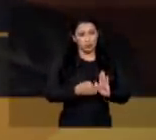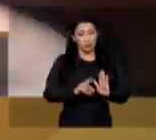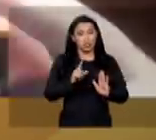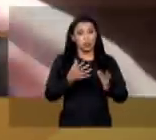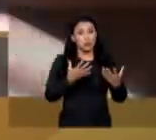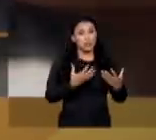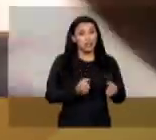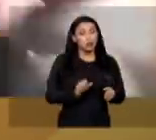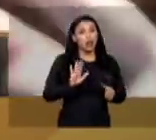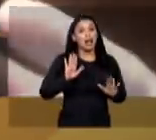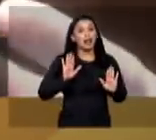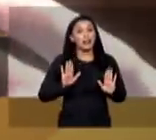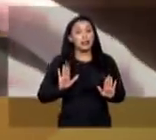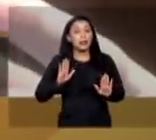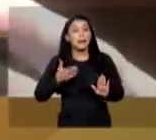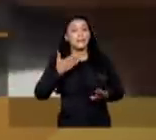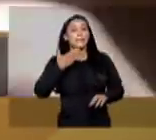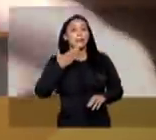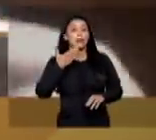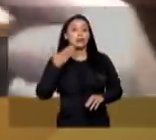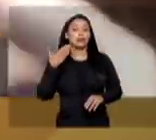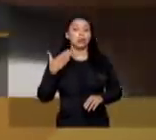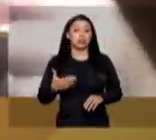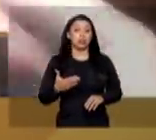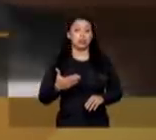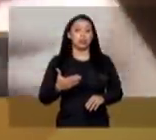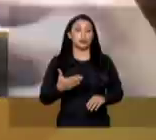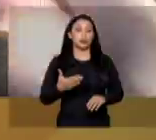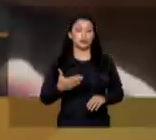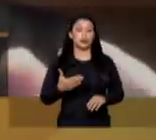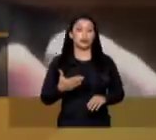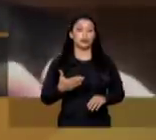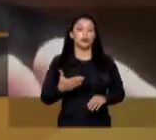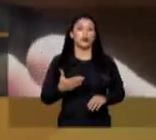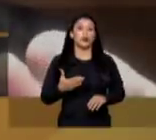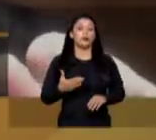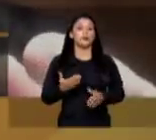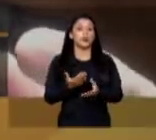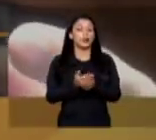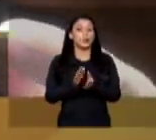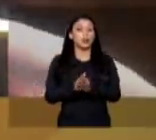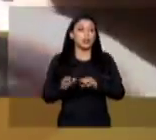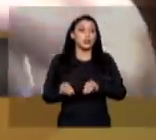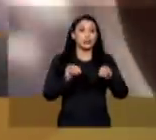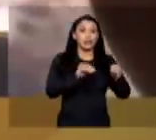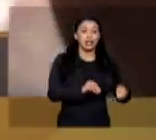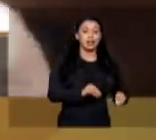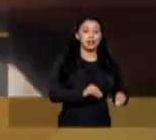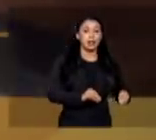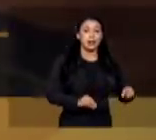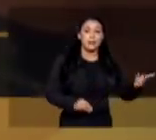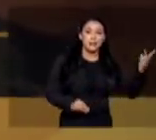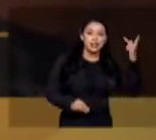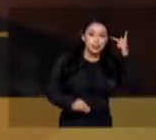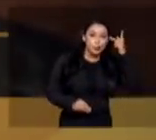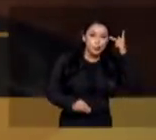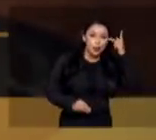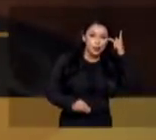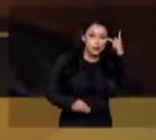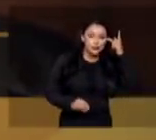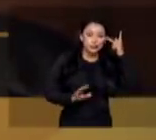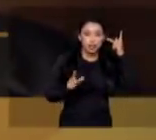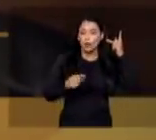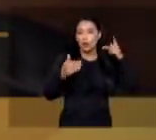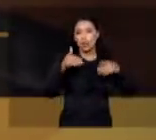pediu daí a remessa para a Justiça Federal do Estado de São Paulo. Por isso que eu votei pela